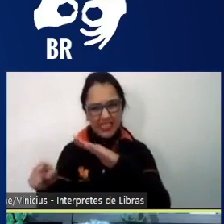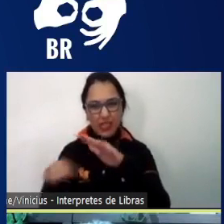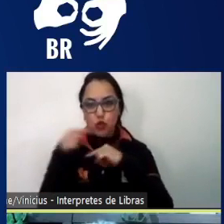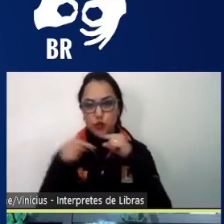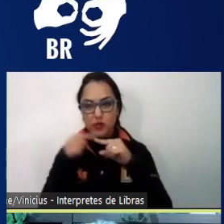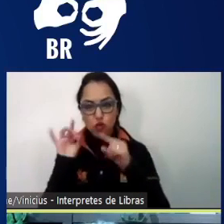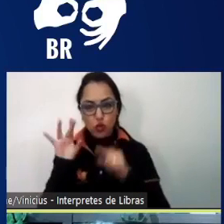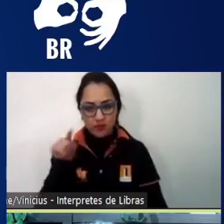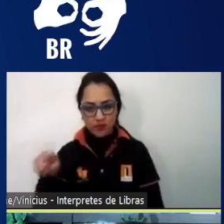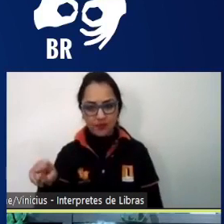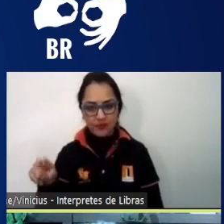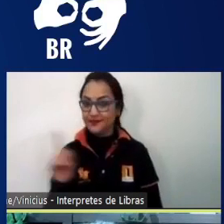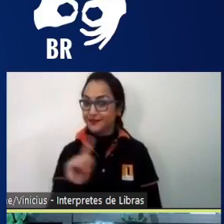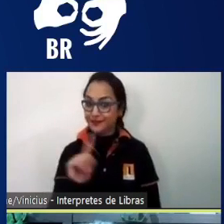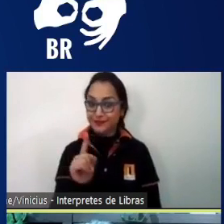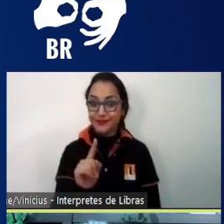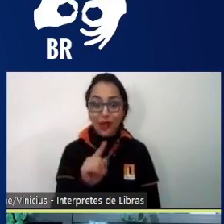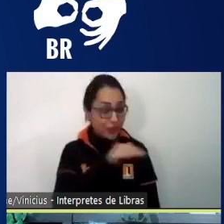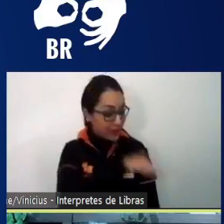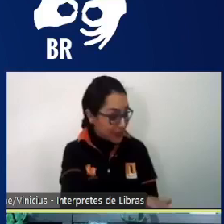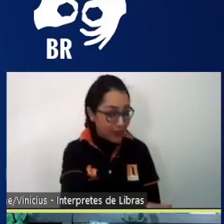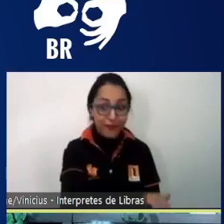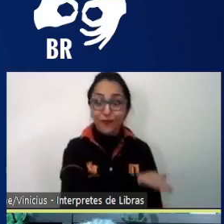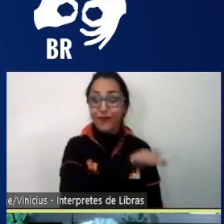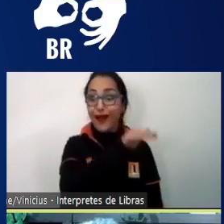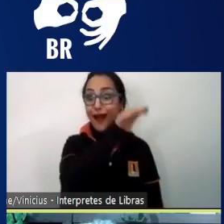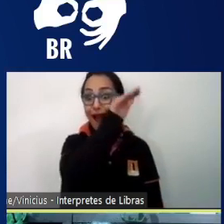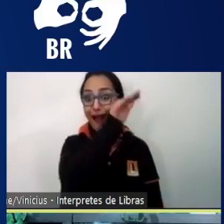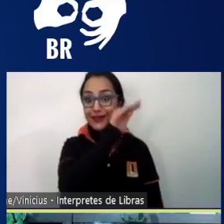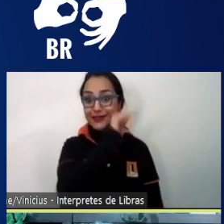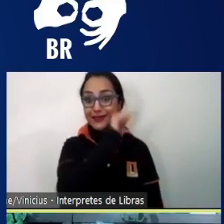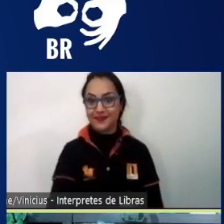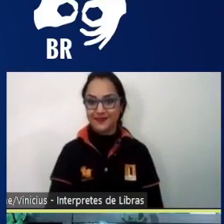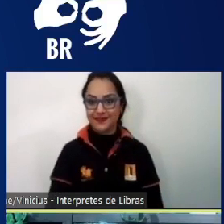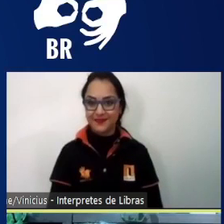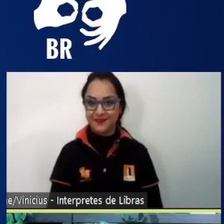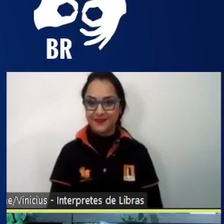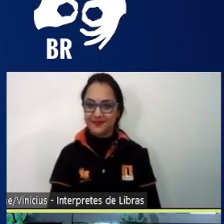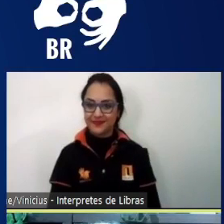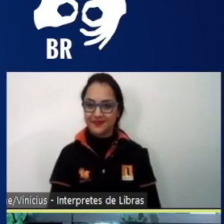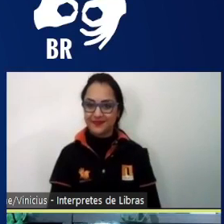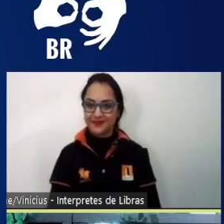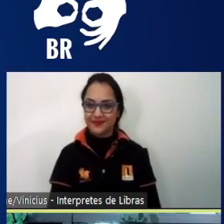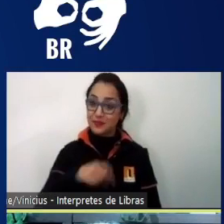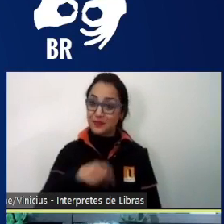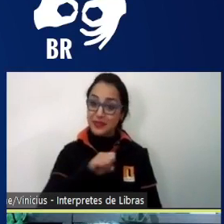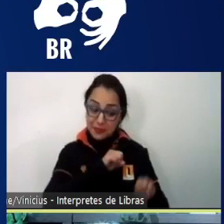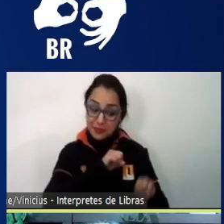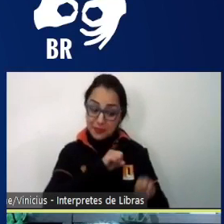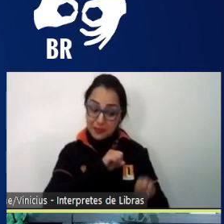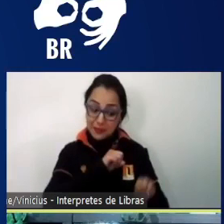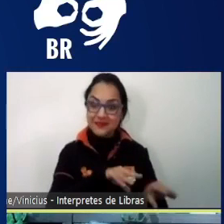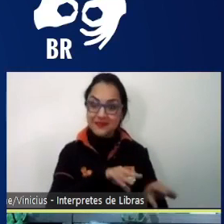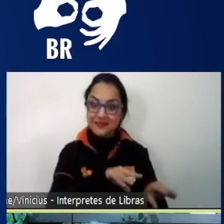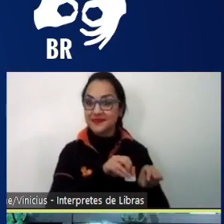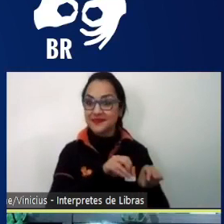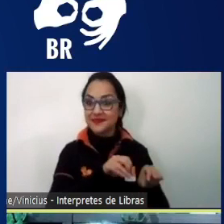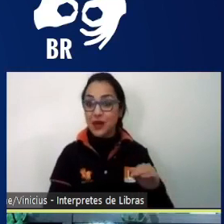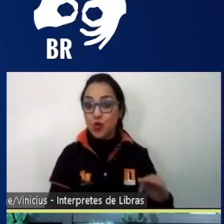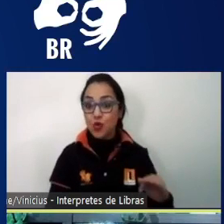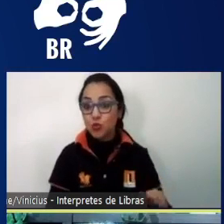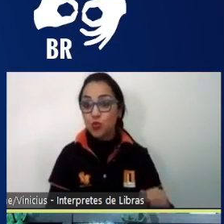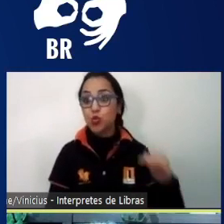disse, começa na infância. Precisamos investir nessa faixa etária, para que lá no